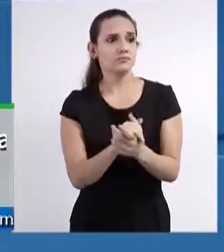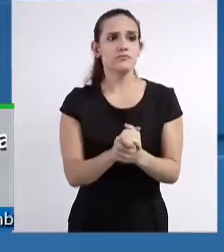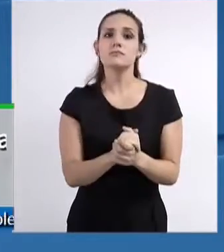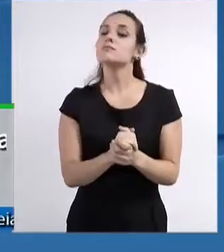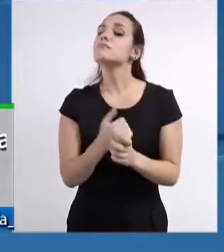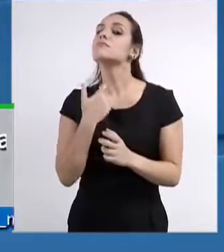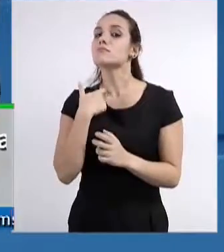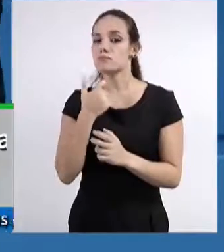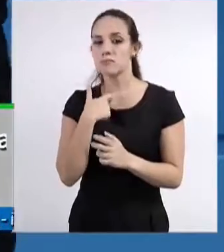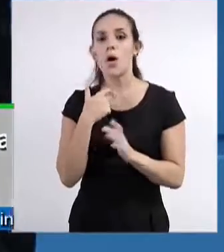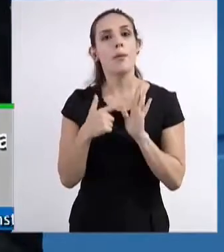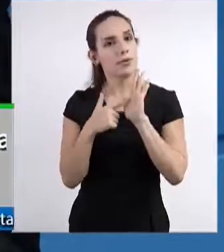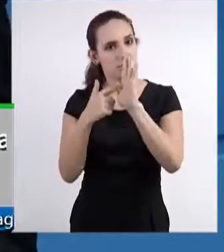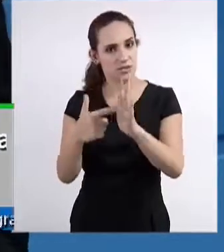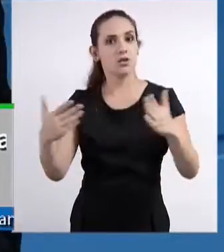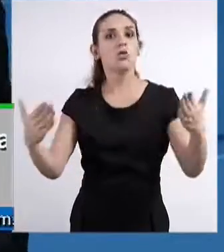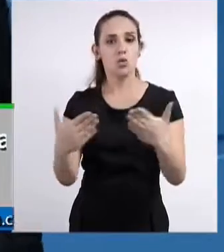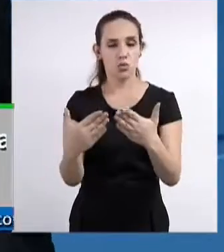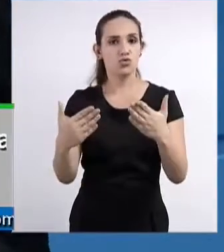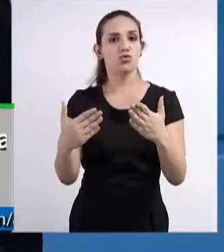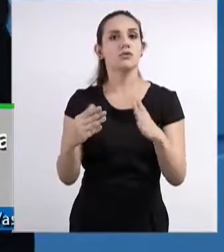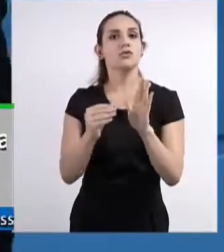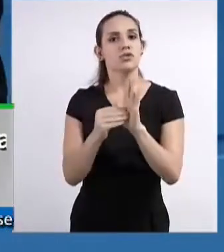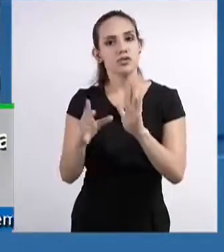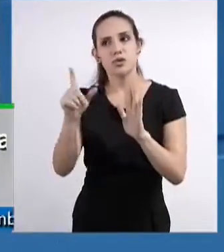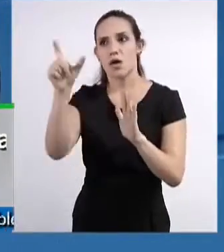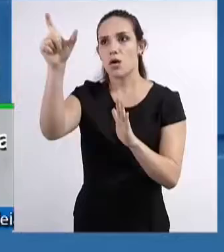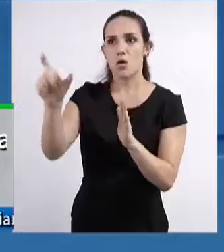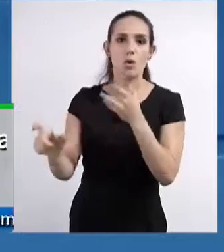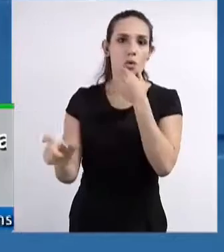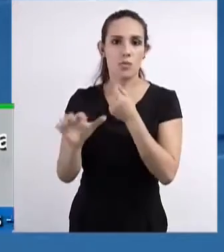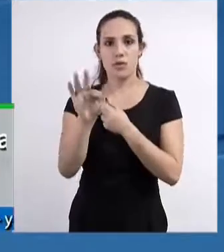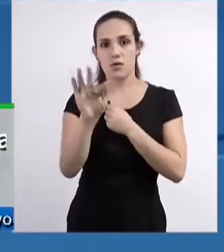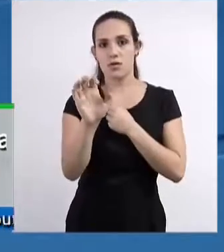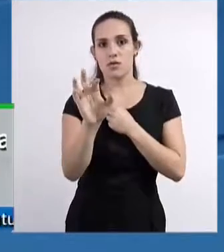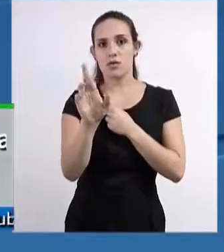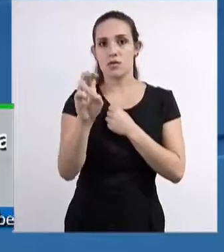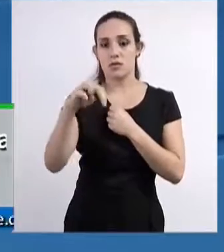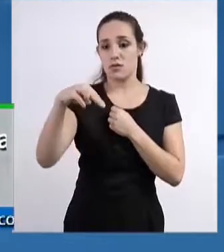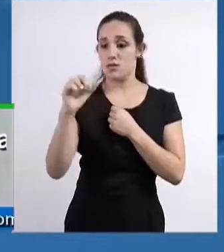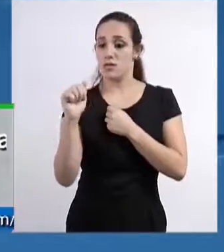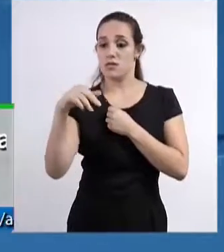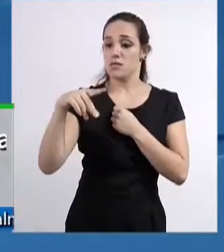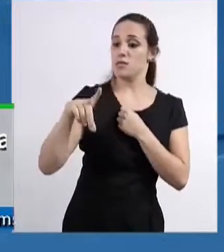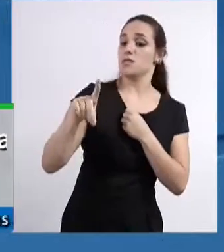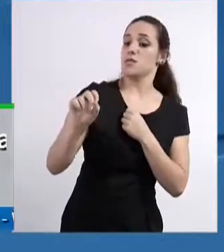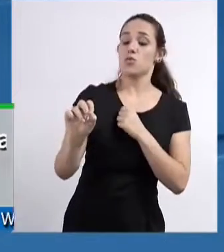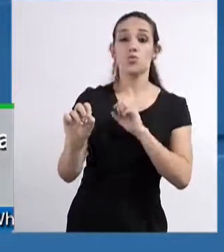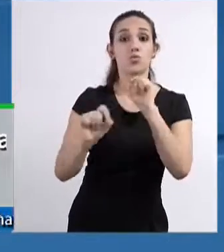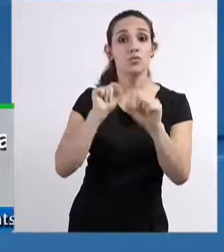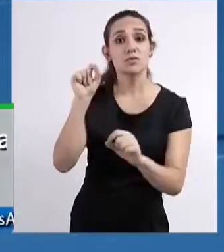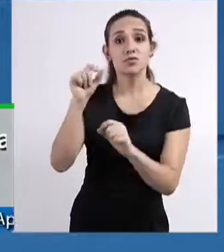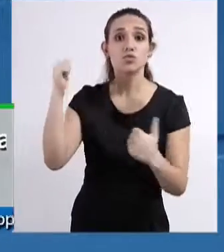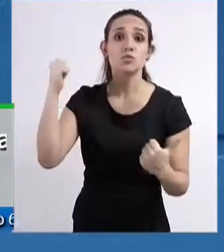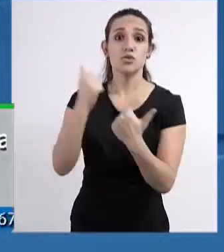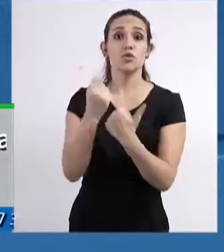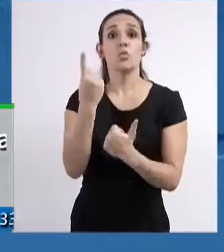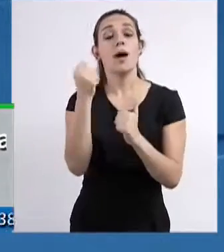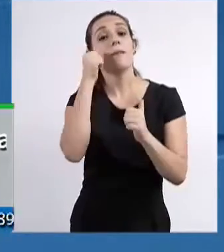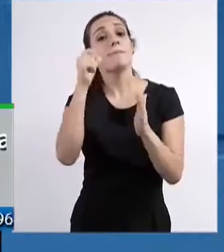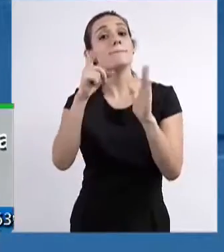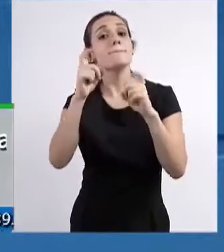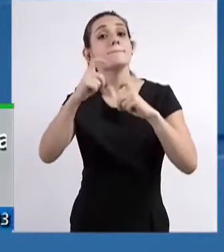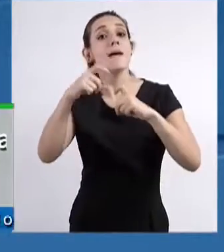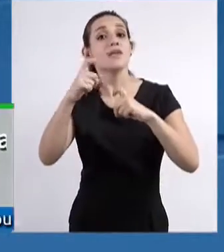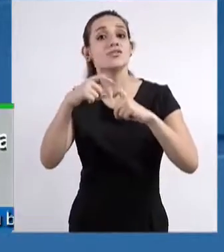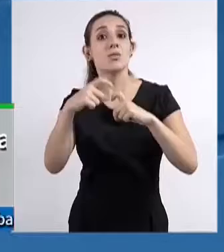apresentei indicação à CESAI, ao senhor Fernando, né, para substituir uma médica do programa